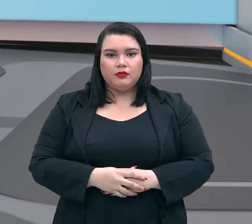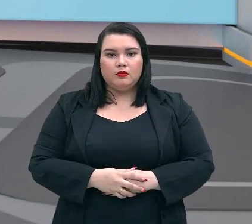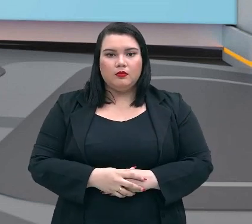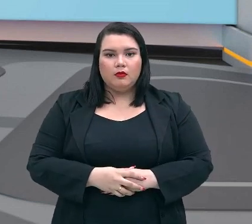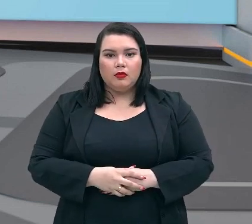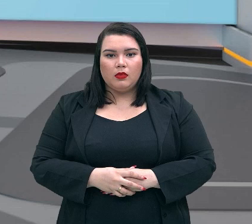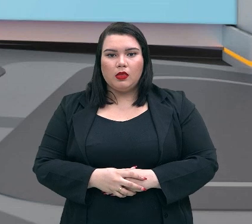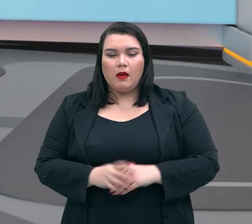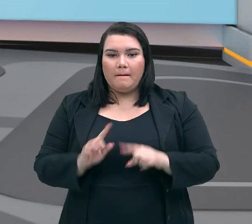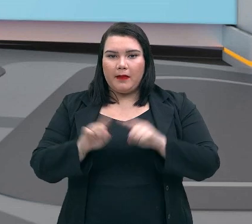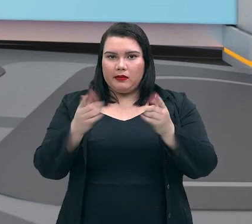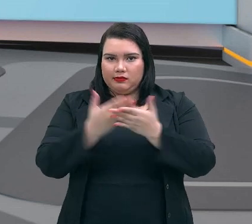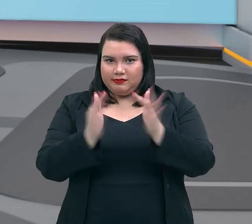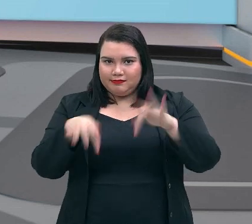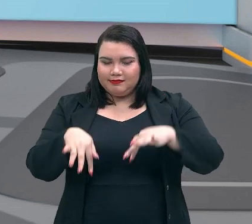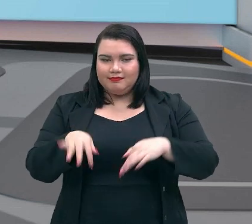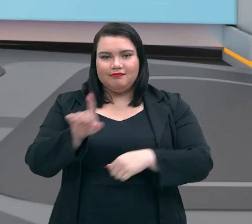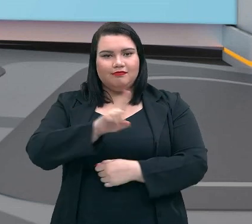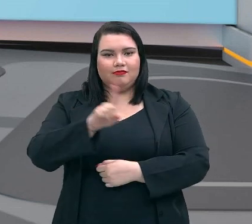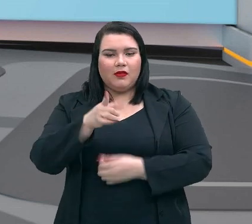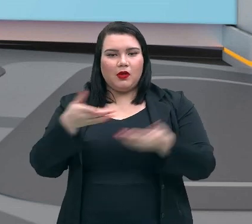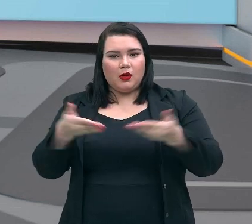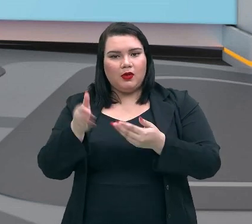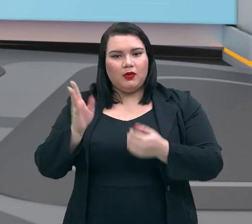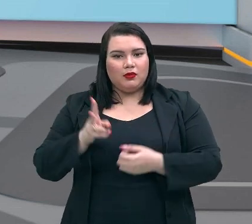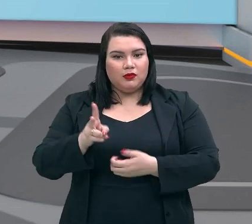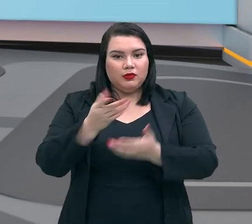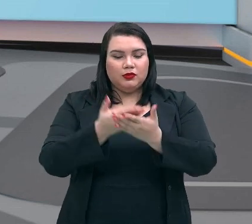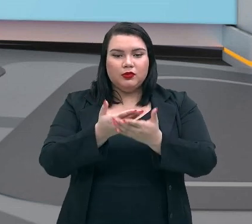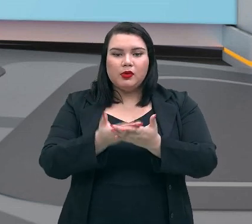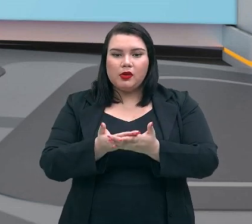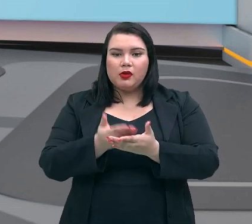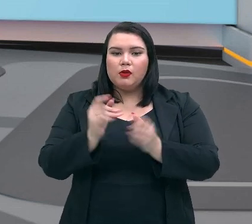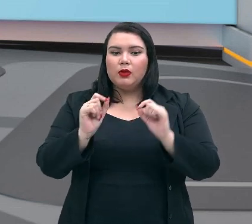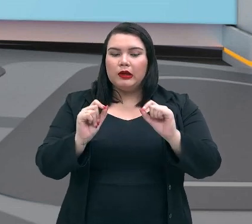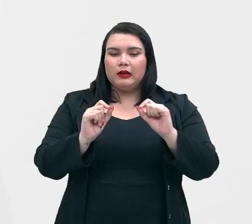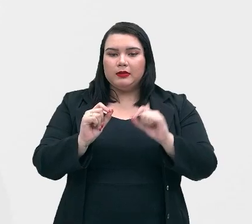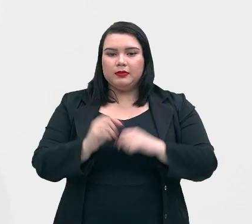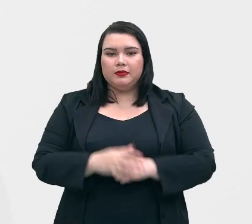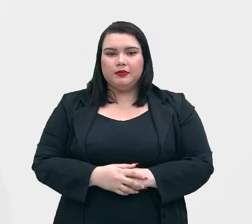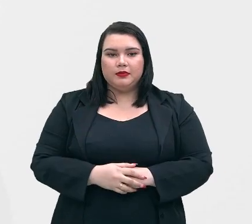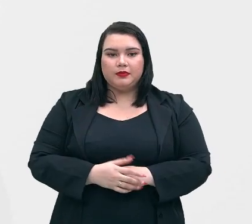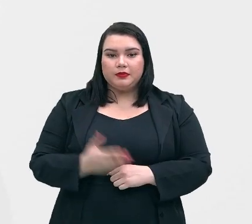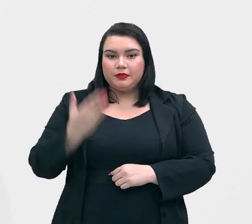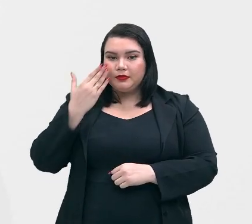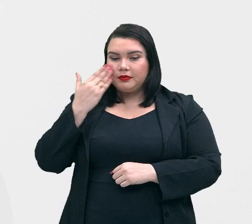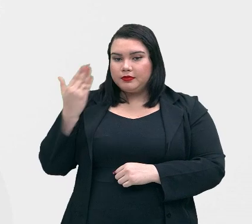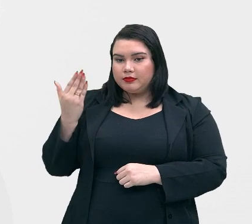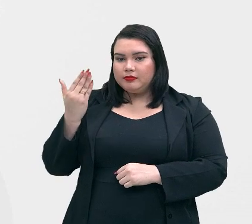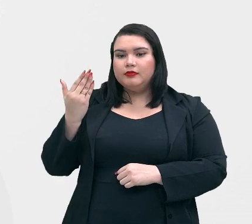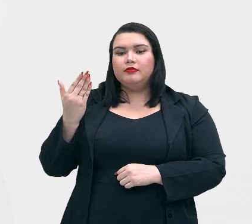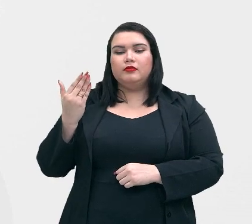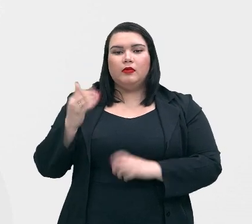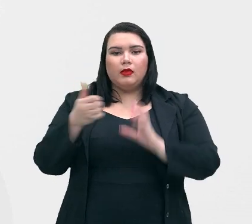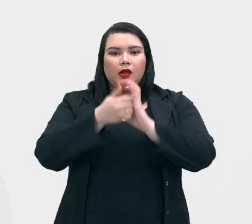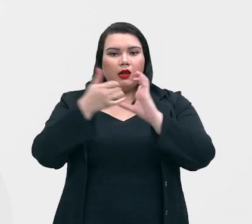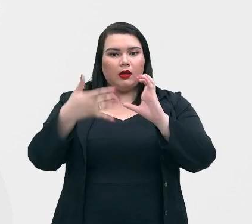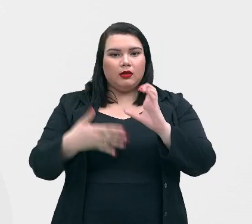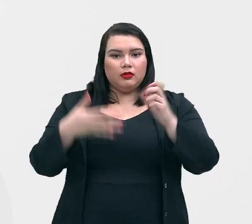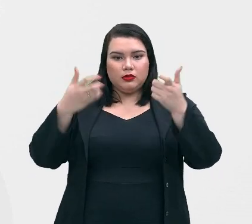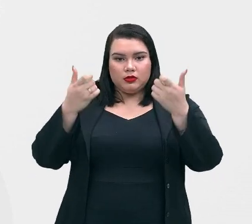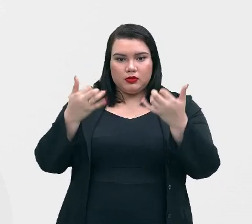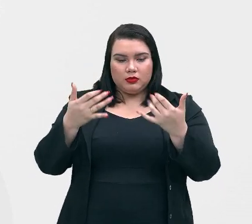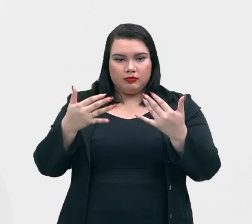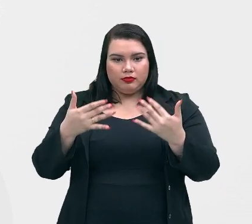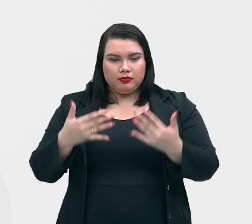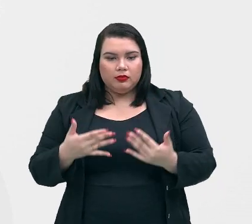também os nossos estudos não acabam aí não, né? Vamos continuar nossos estudos e verificar aí. Então, olha só, gente, verificando essas características, né?